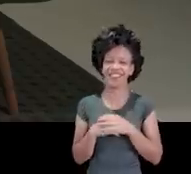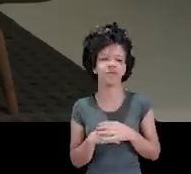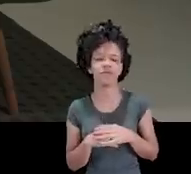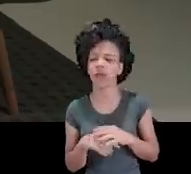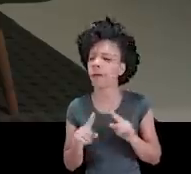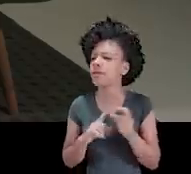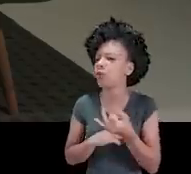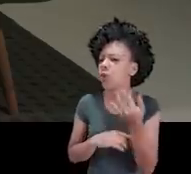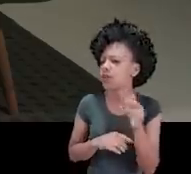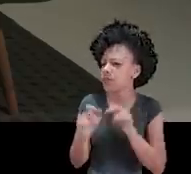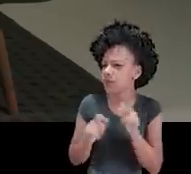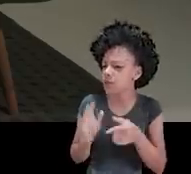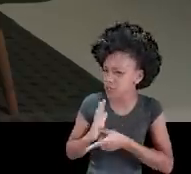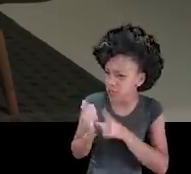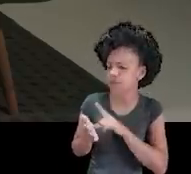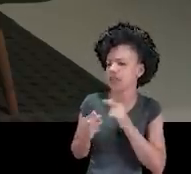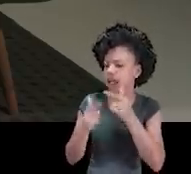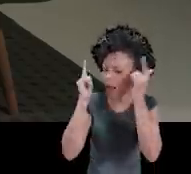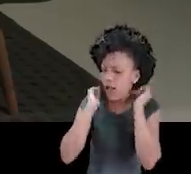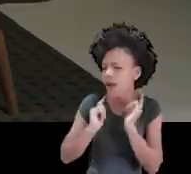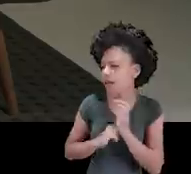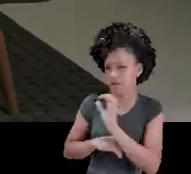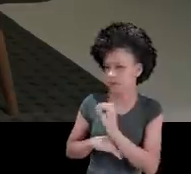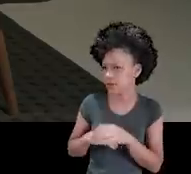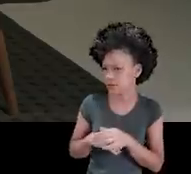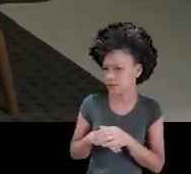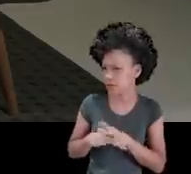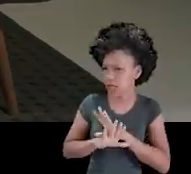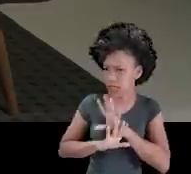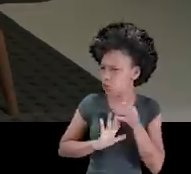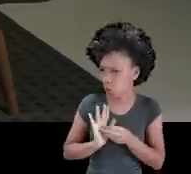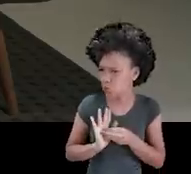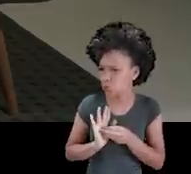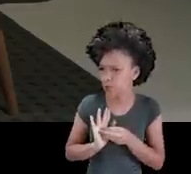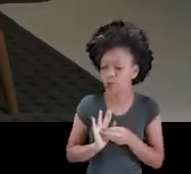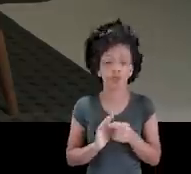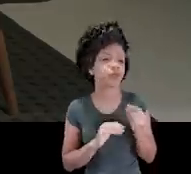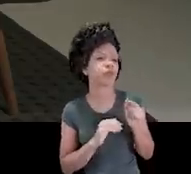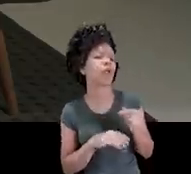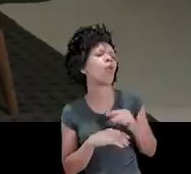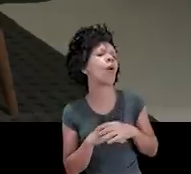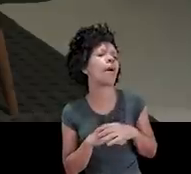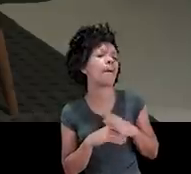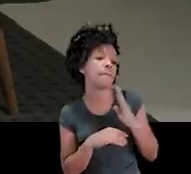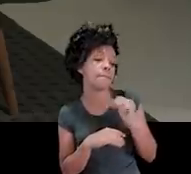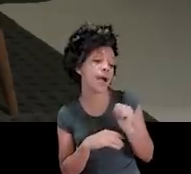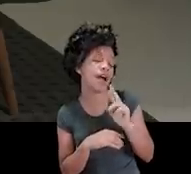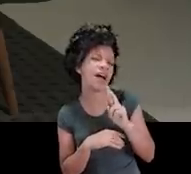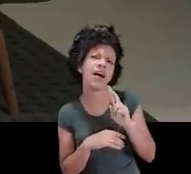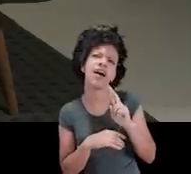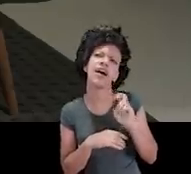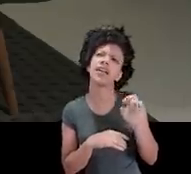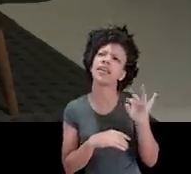É. Quantas pessoas antes de você eram carecas assim, totalmente, né? Porque você foi um dos poucos que aquele jogador, o Barreta, não é Barreta, não.